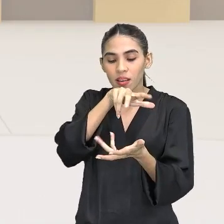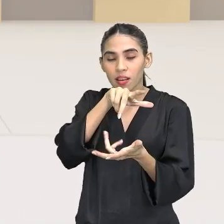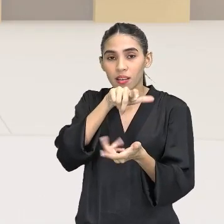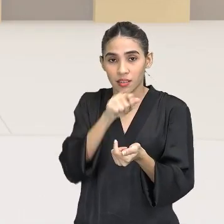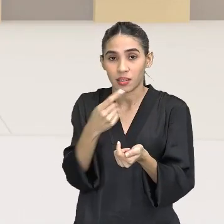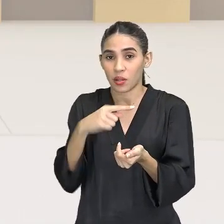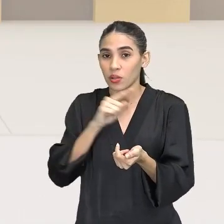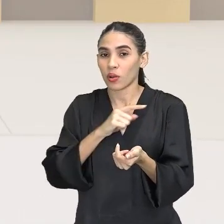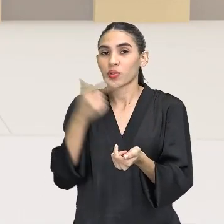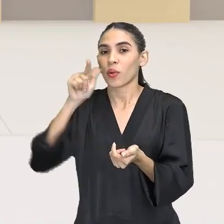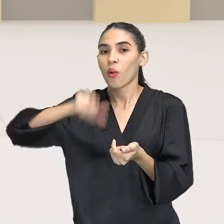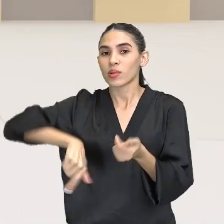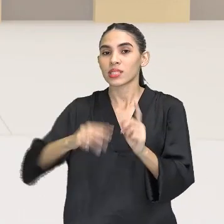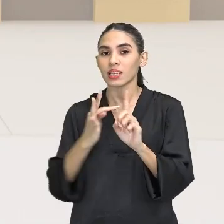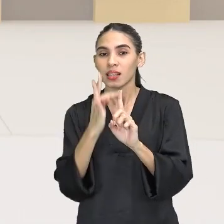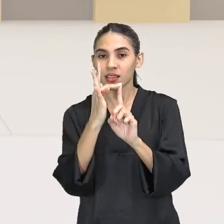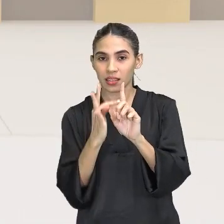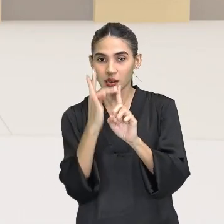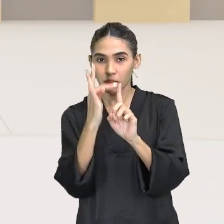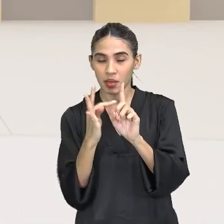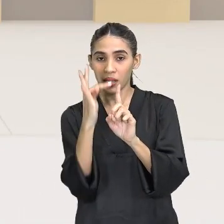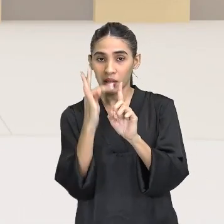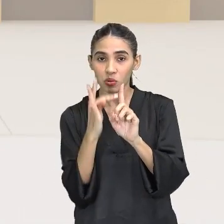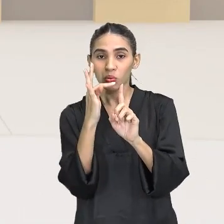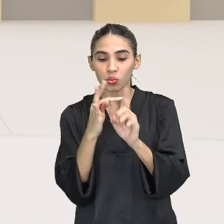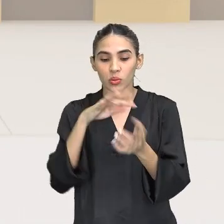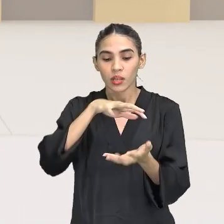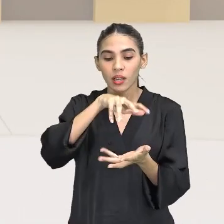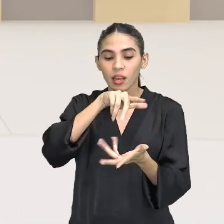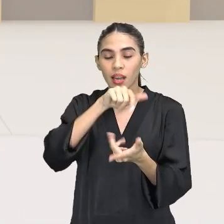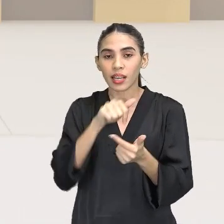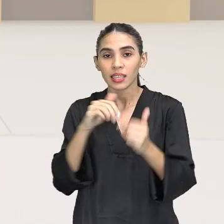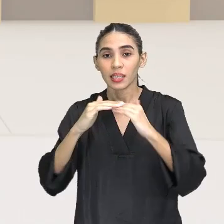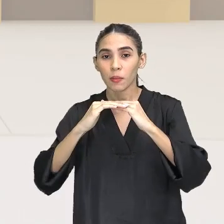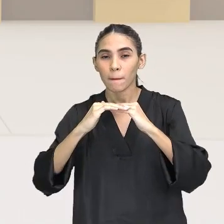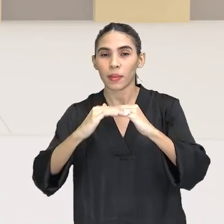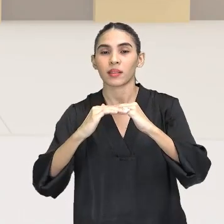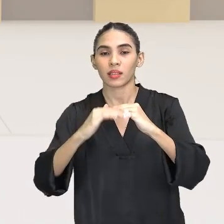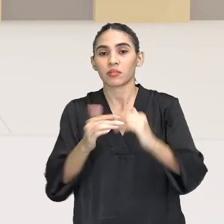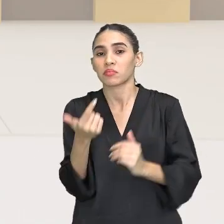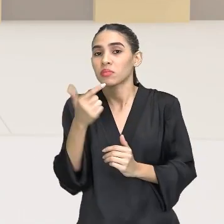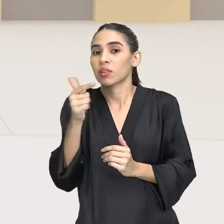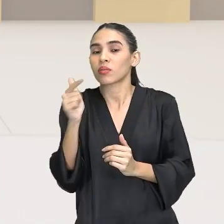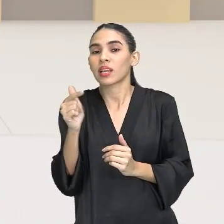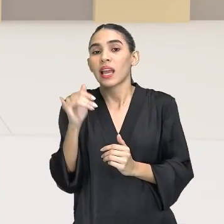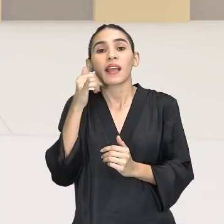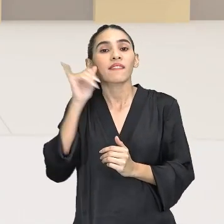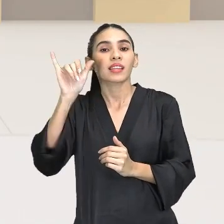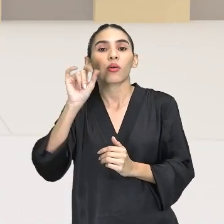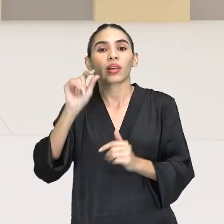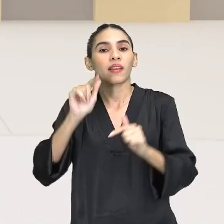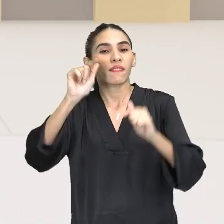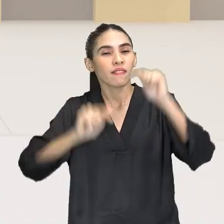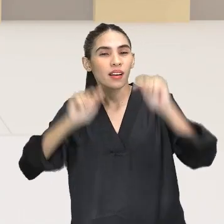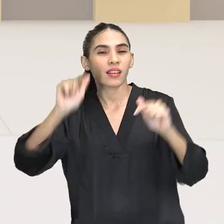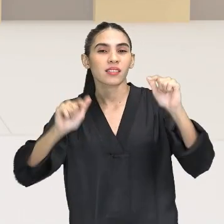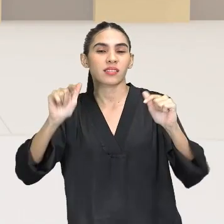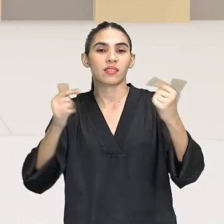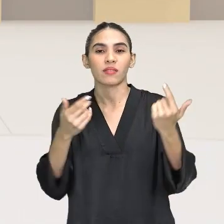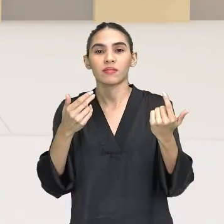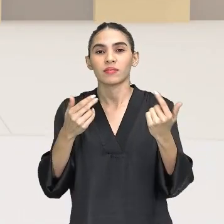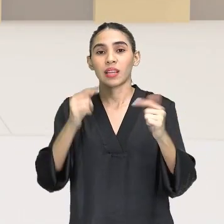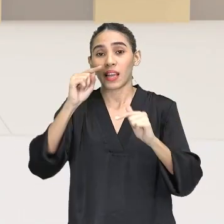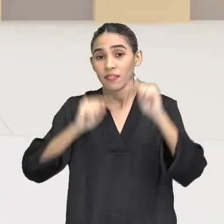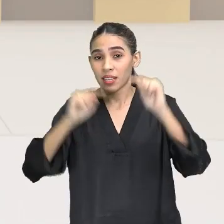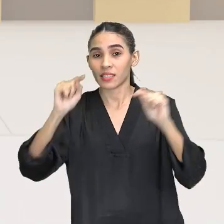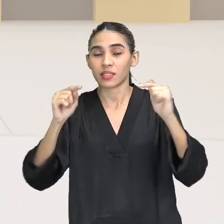possa manter a temperatura ali do nosso planeta constante, a gente não ter muita variação na temperatura, né, nos níveis ali da